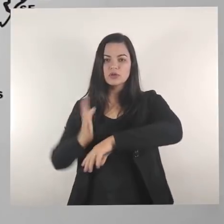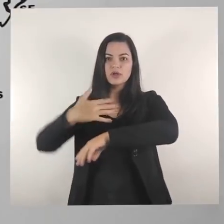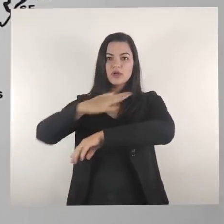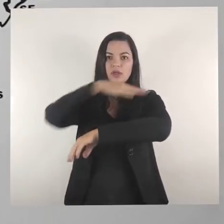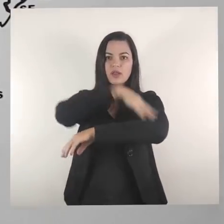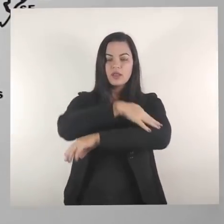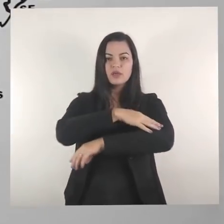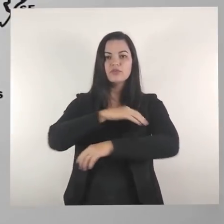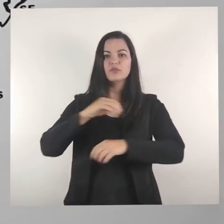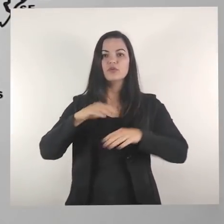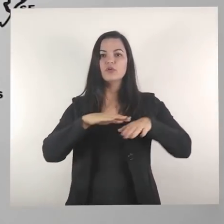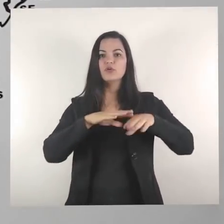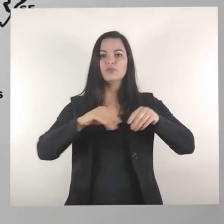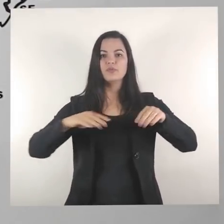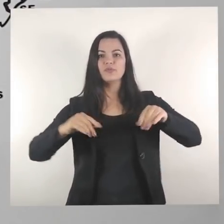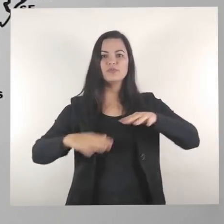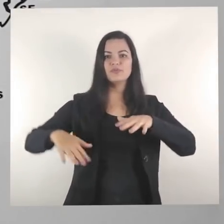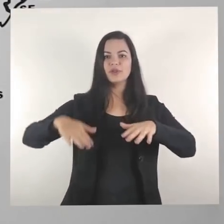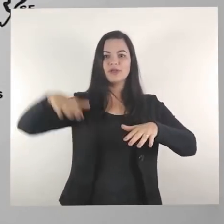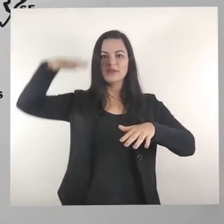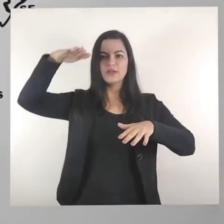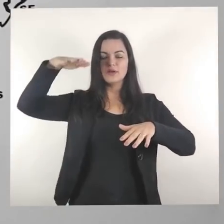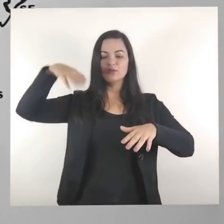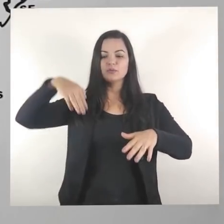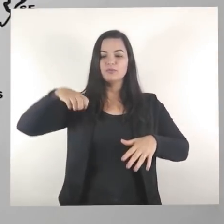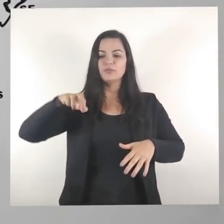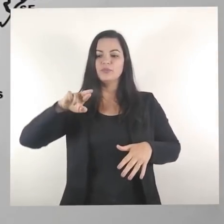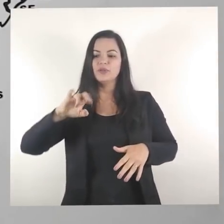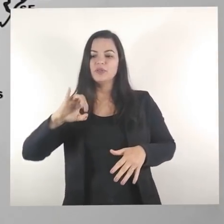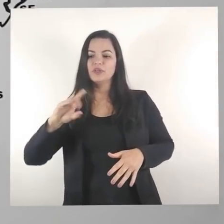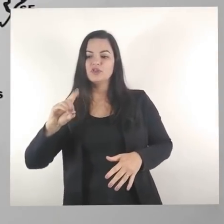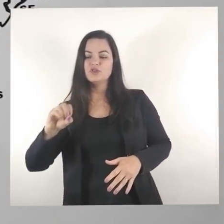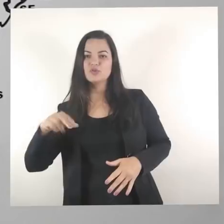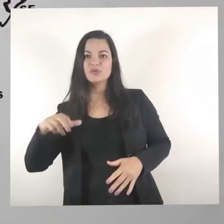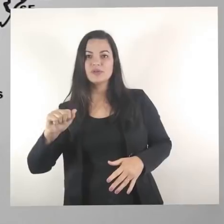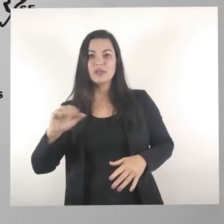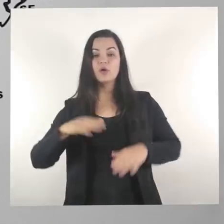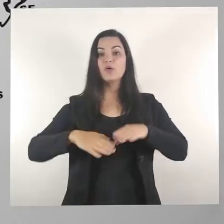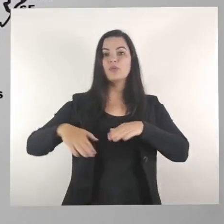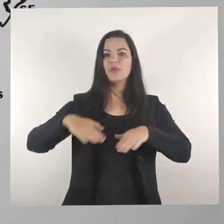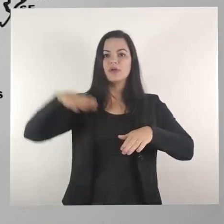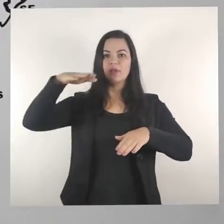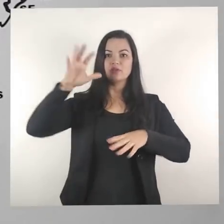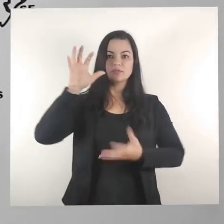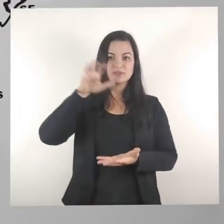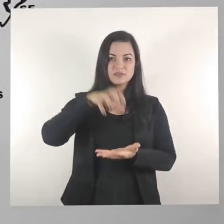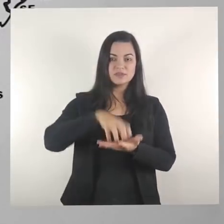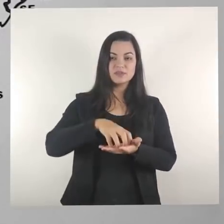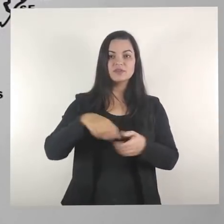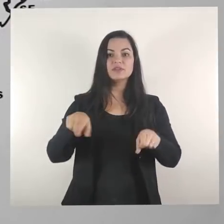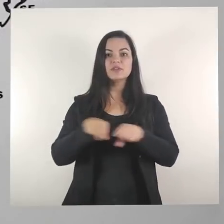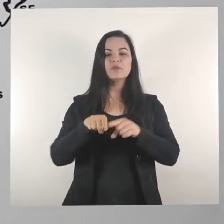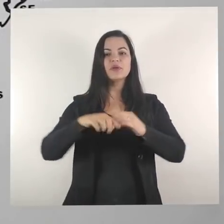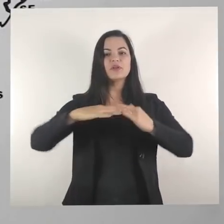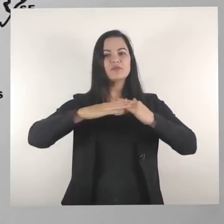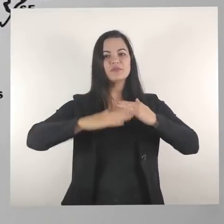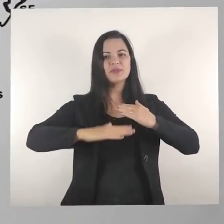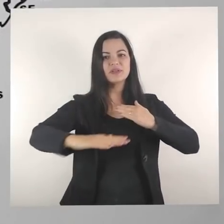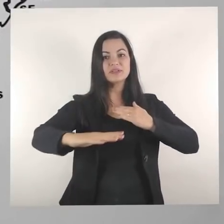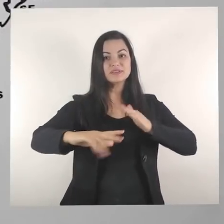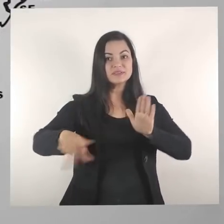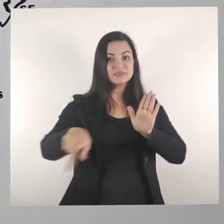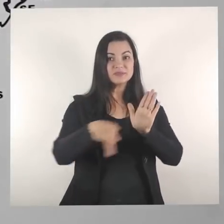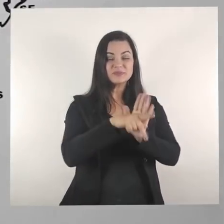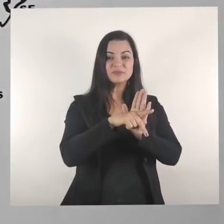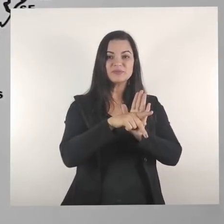relevo: Planalto Meridional, Planalto Central e Planície do